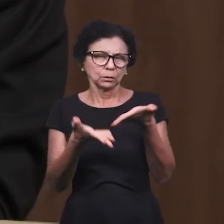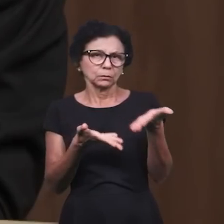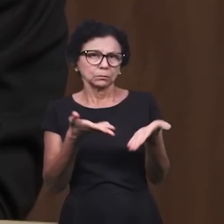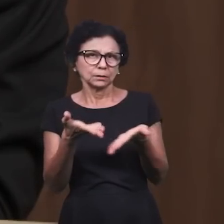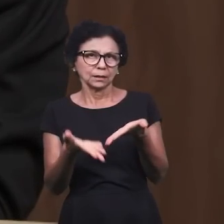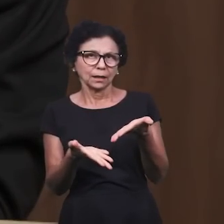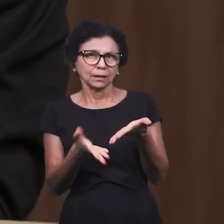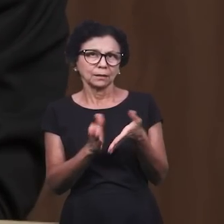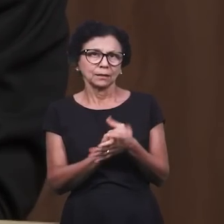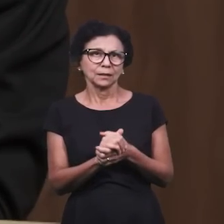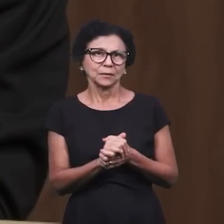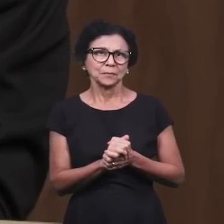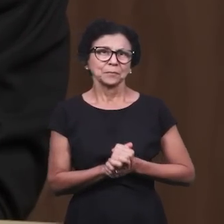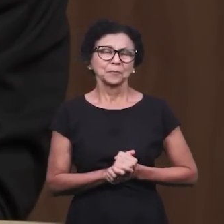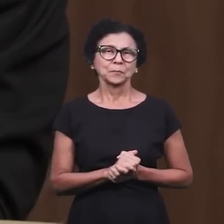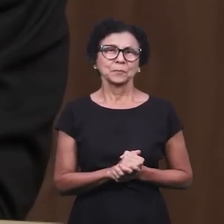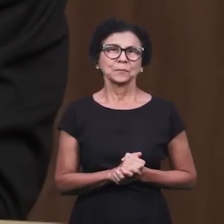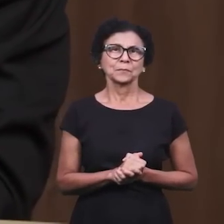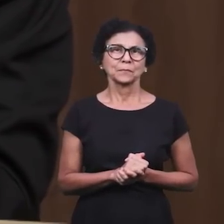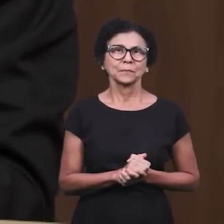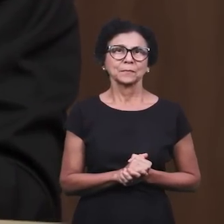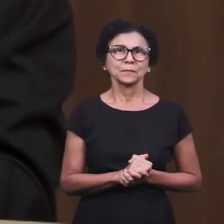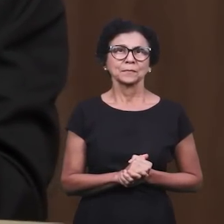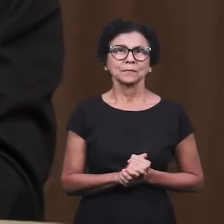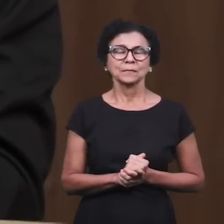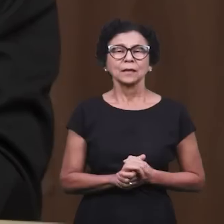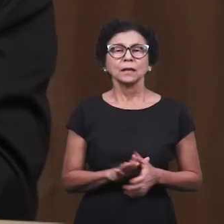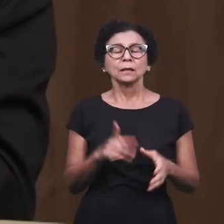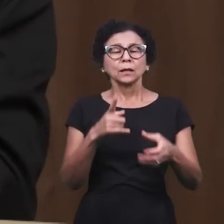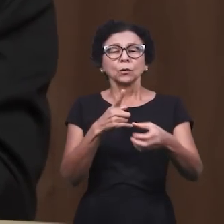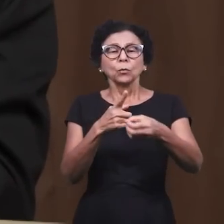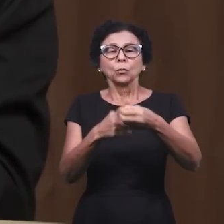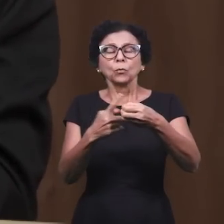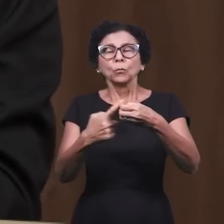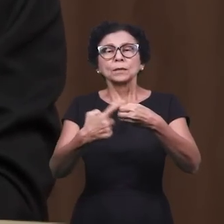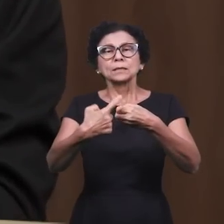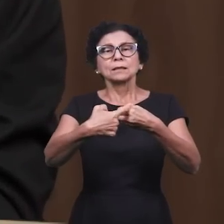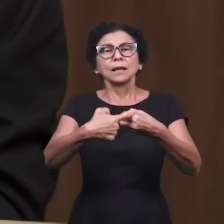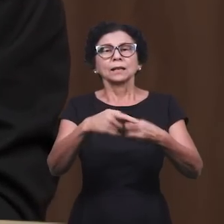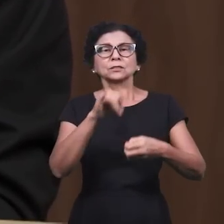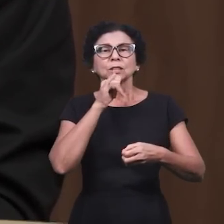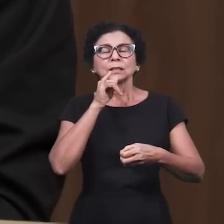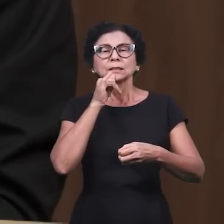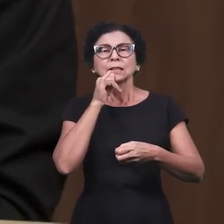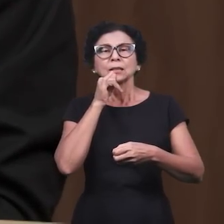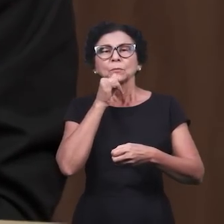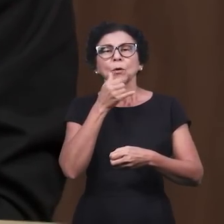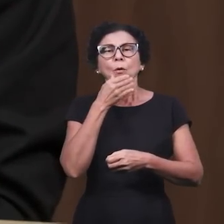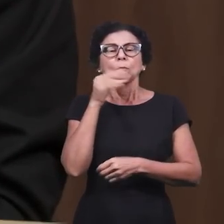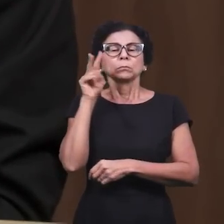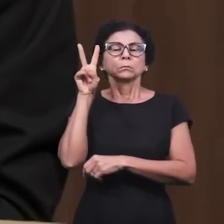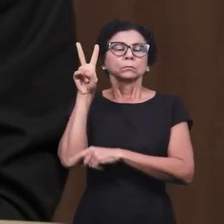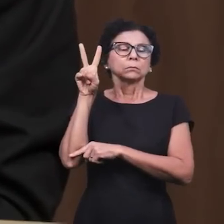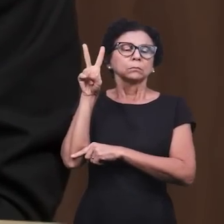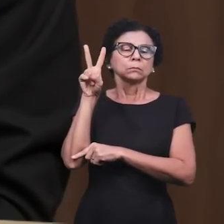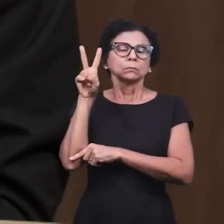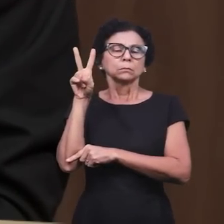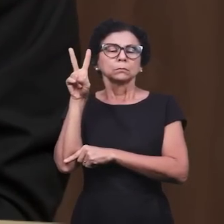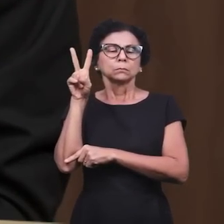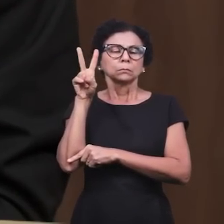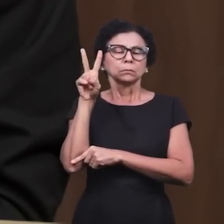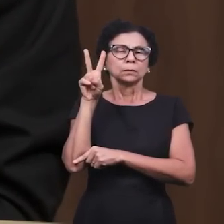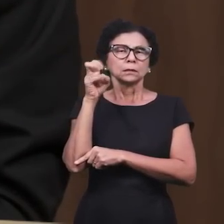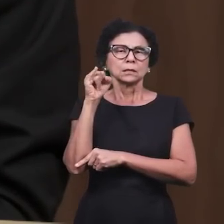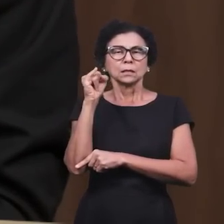cidade, em vão vigia a sentinela. Inútil será acordar de madrugada. Exatamente. Eu acho que essa expressão é muito importante.